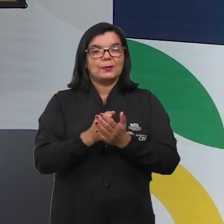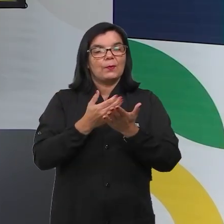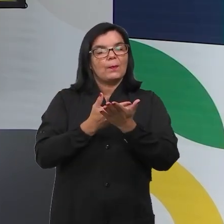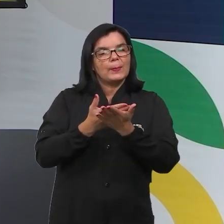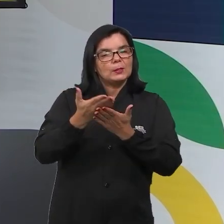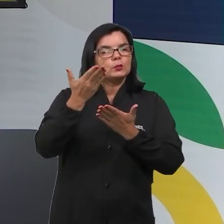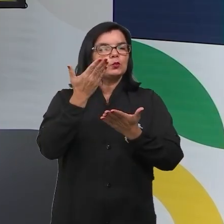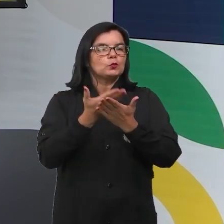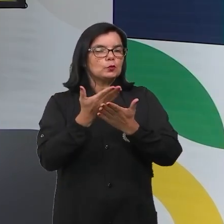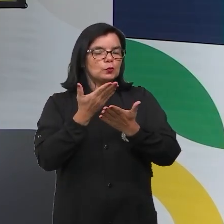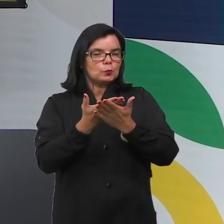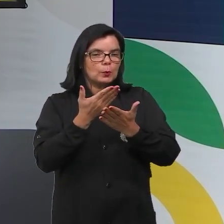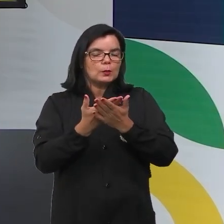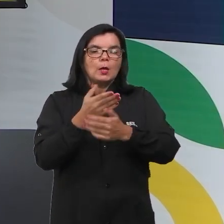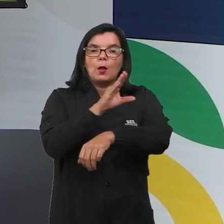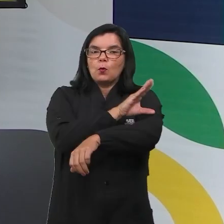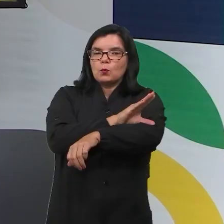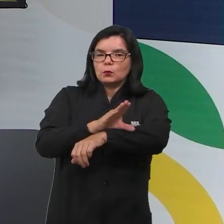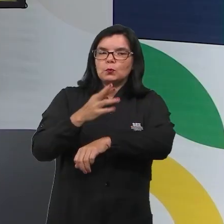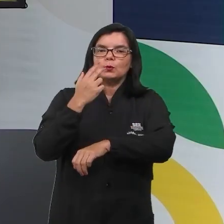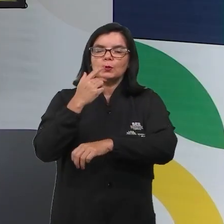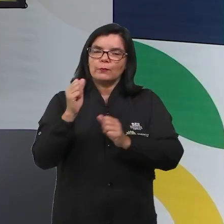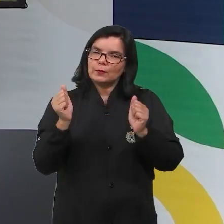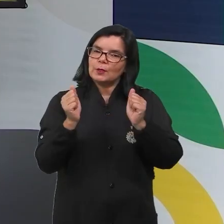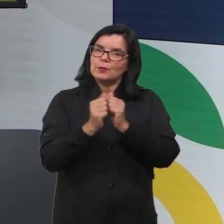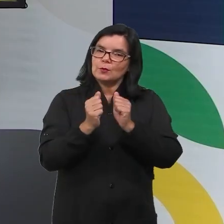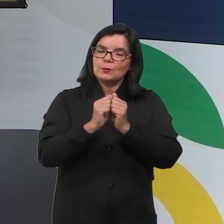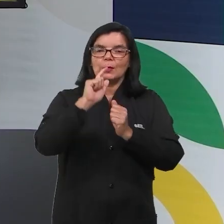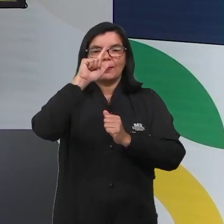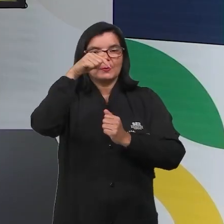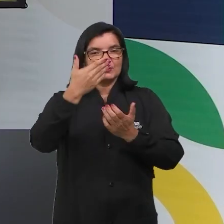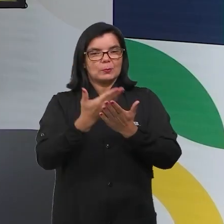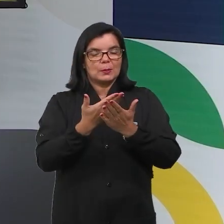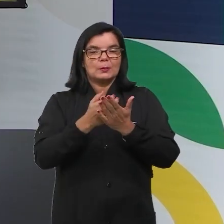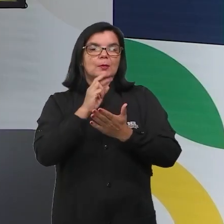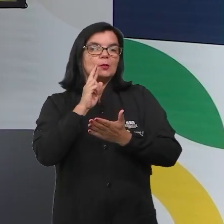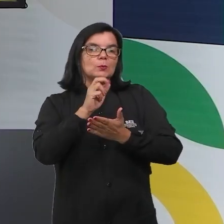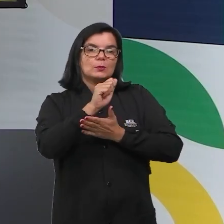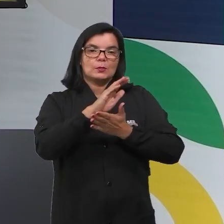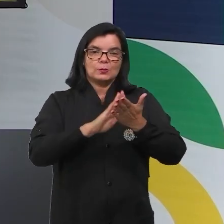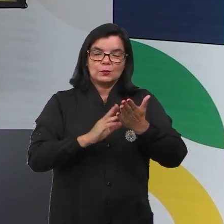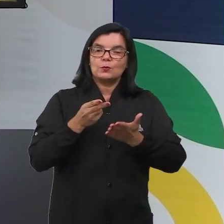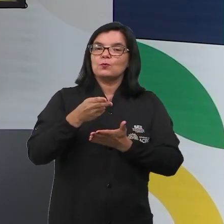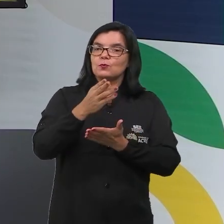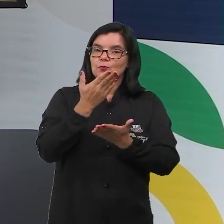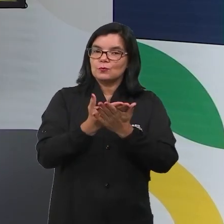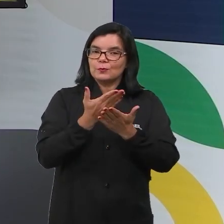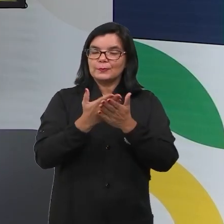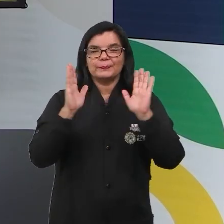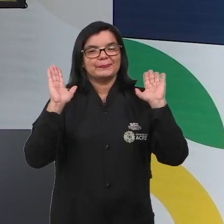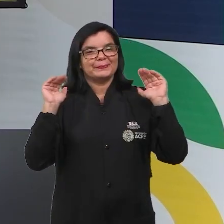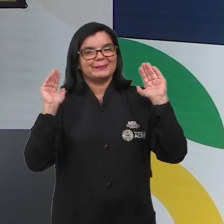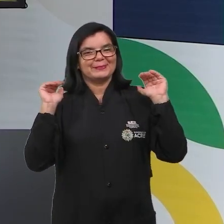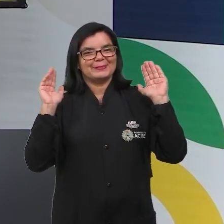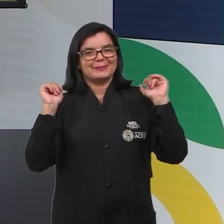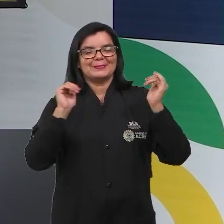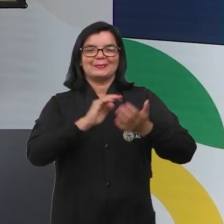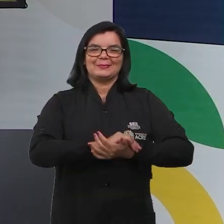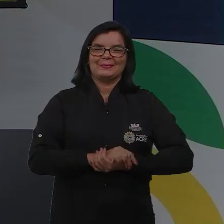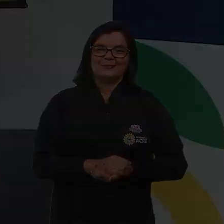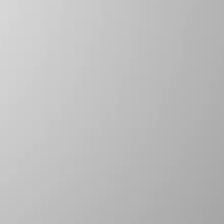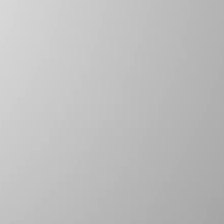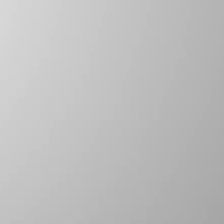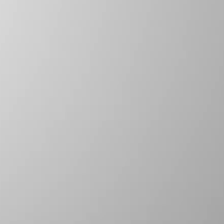começar, né, a estudar algumas estruturas da língua. Então, fique conosco aqui nas próximas aulas, faça atividades, continue estudando. Falou, Ego!